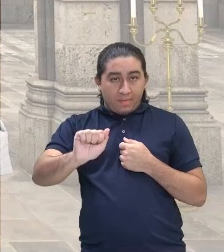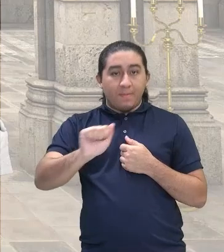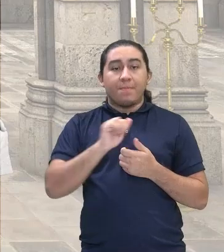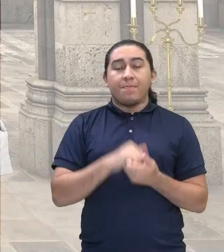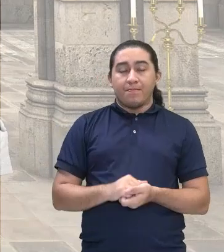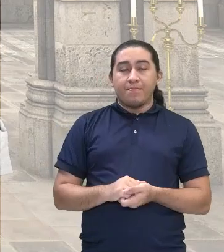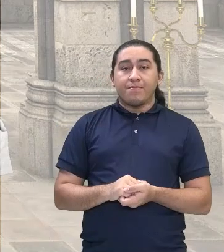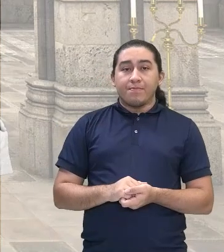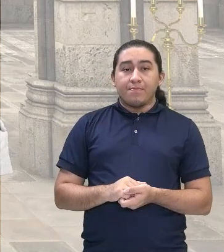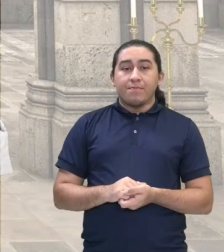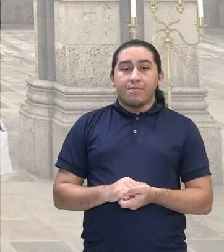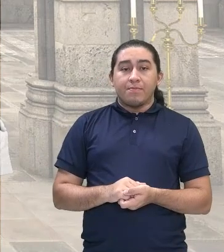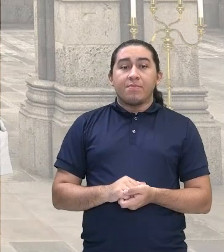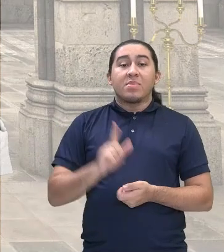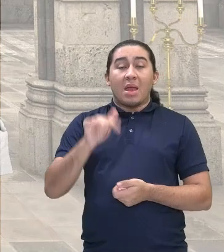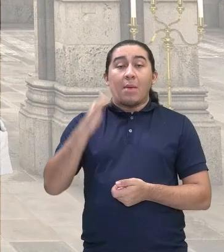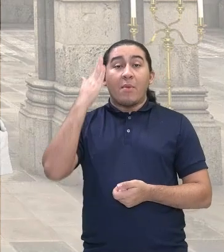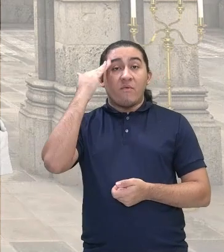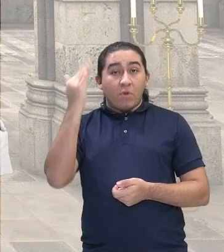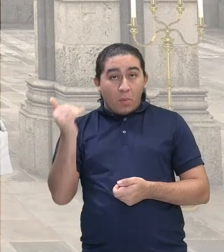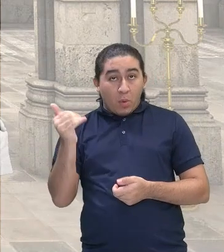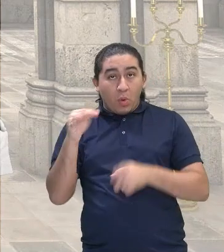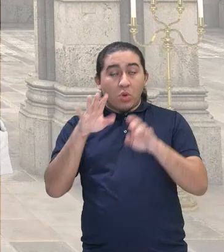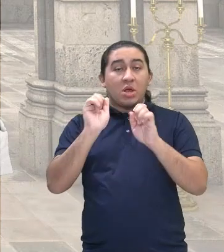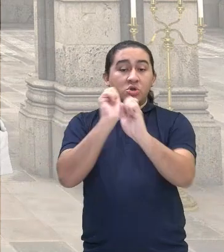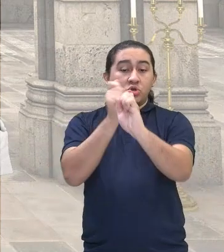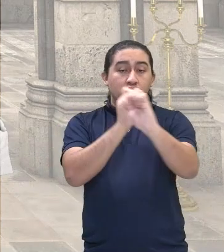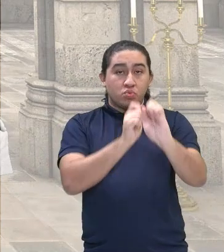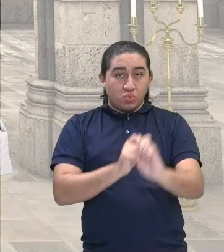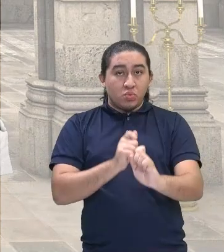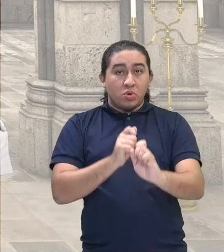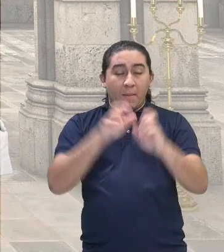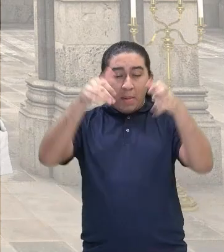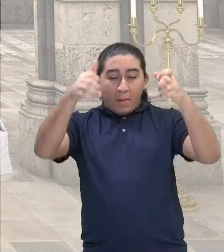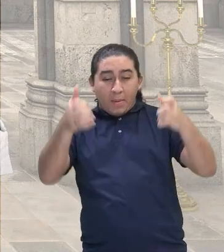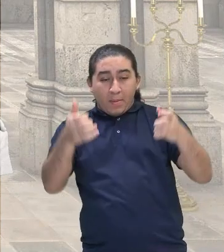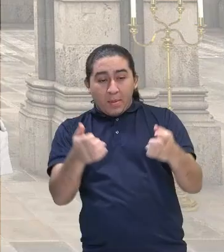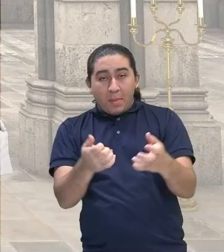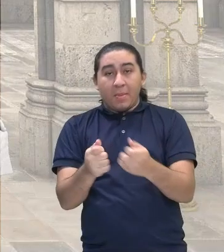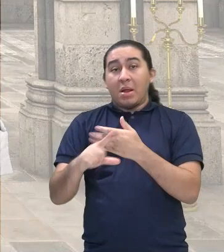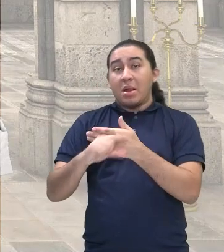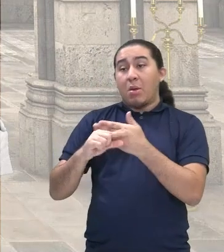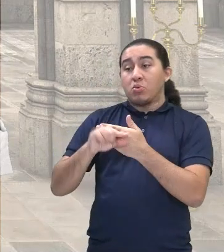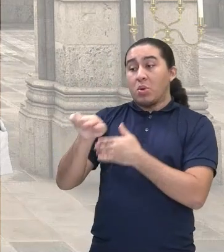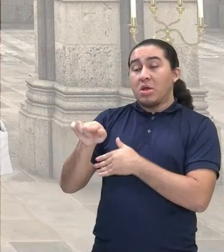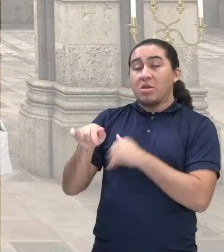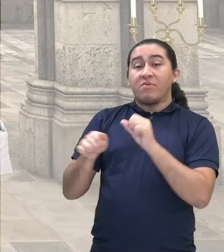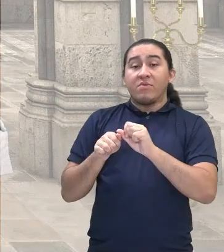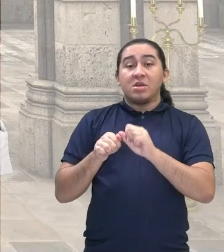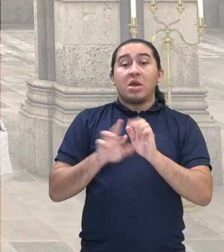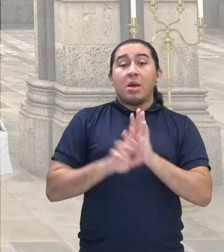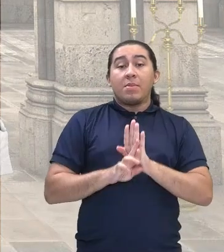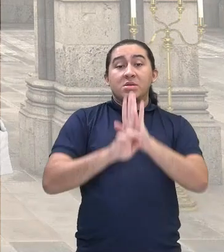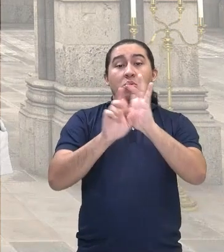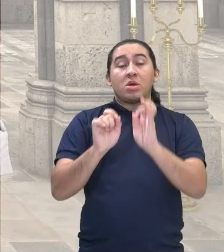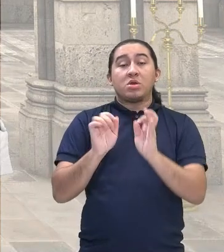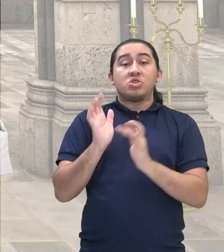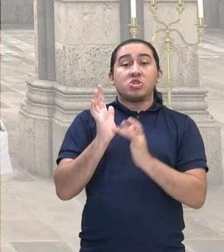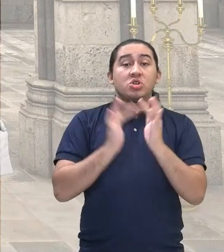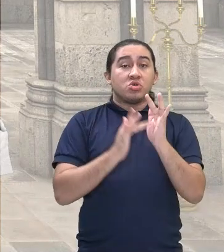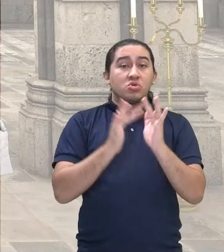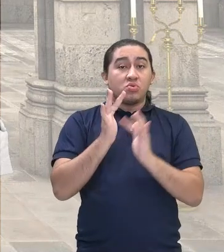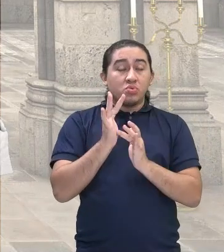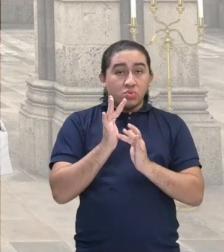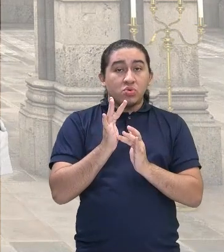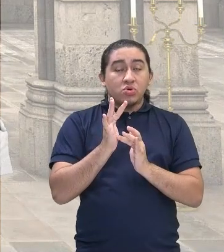mais famosas esculturas feitas pelo artista e representa Jesus, como vocês podem ver, Jesus